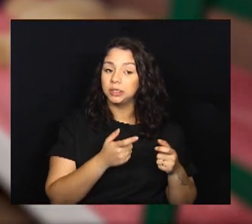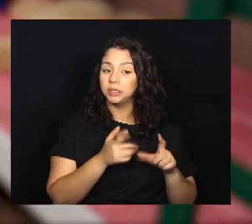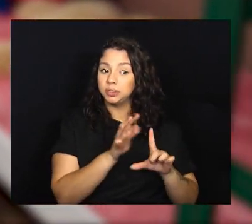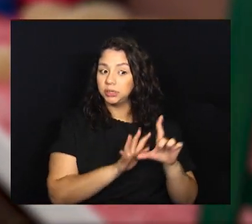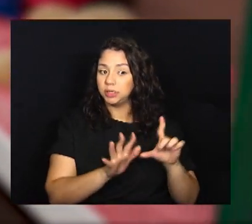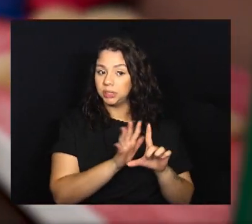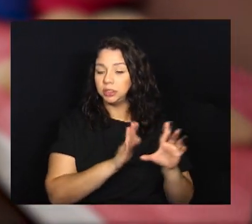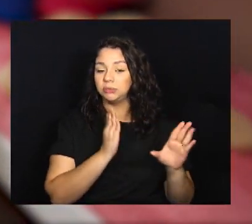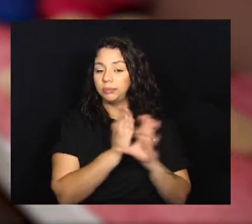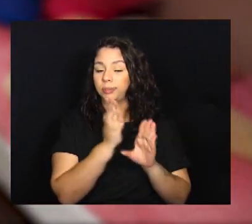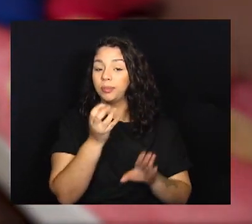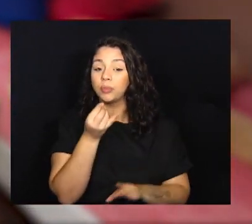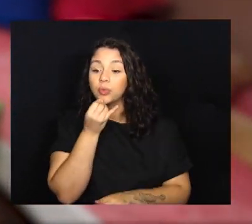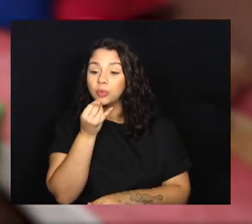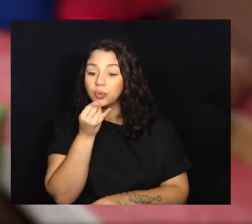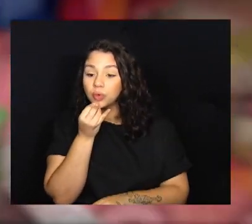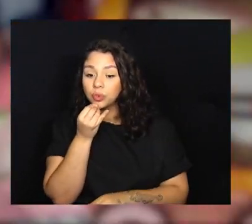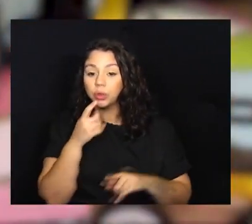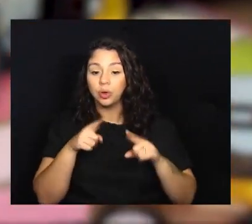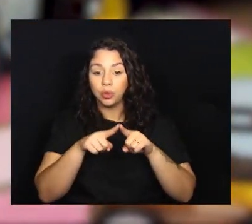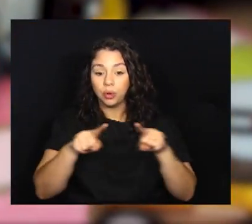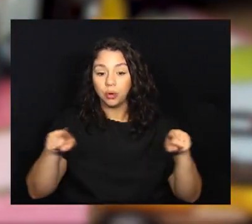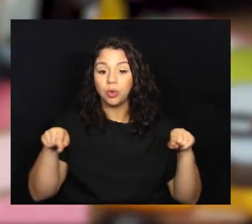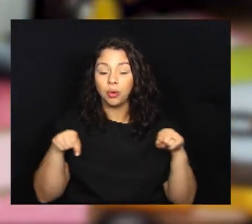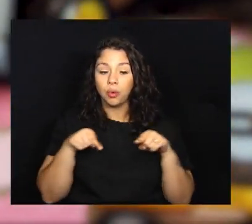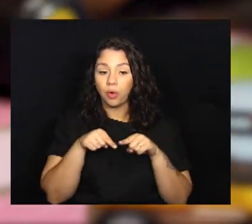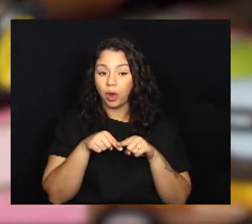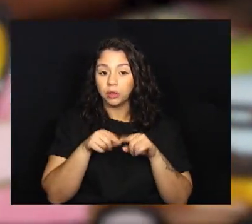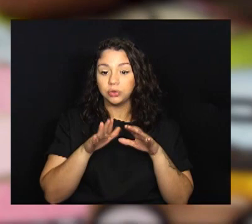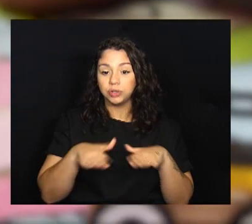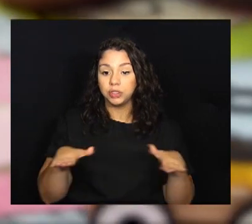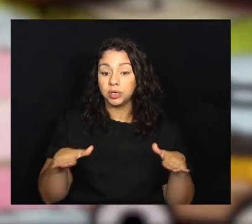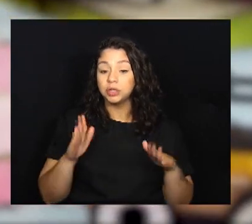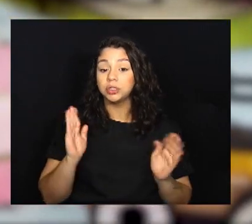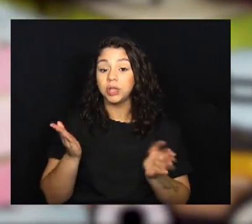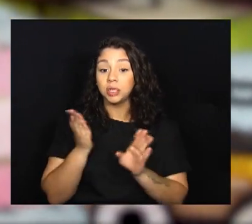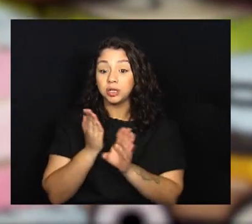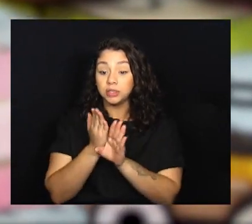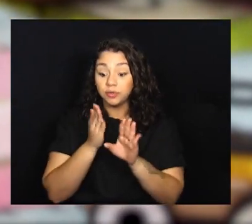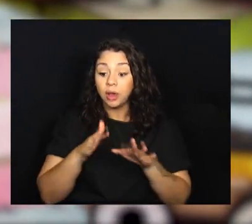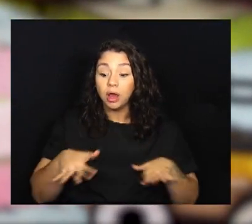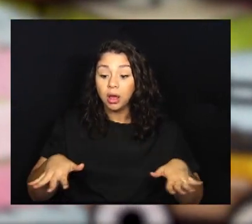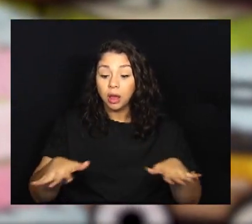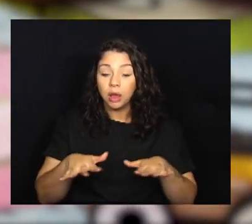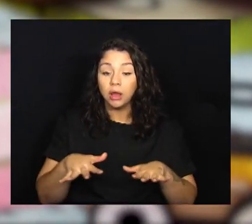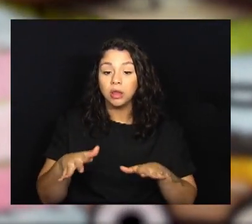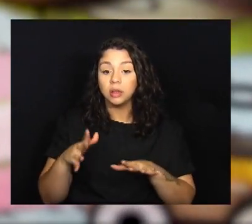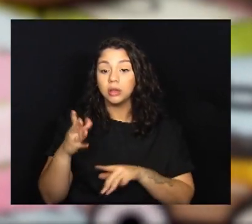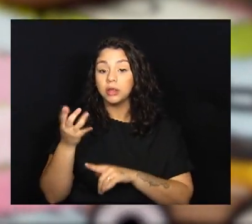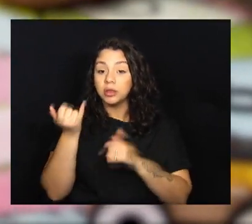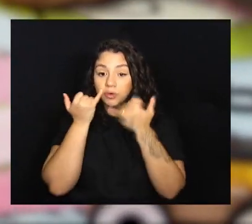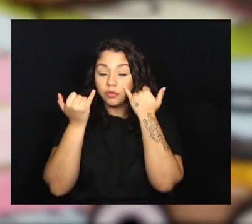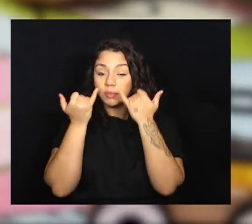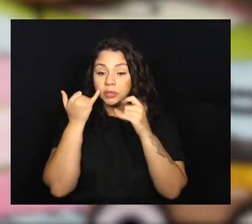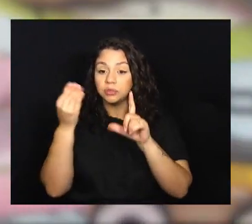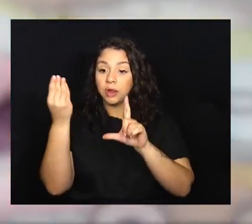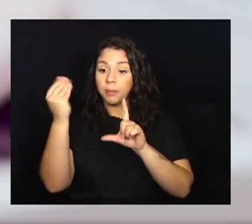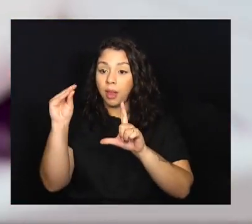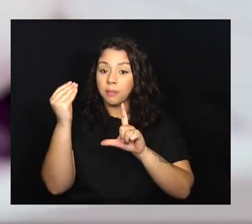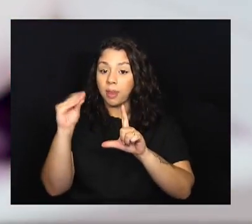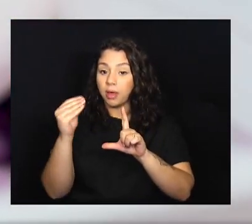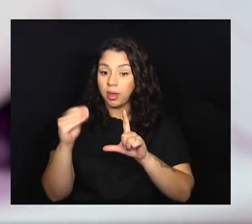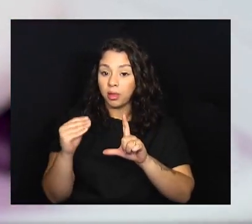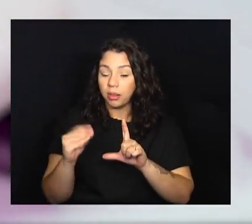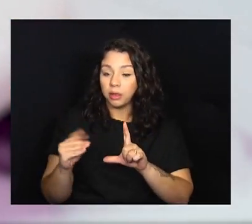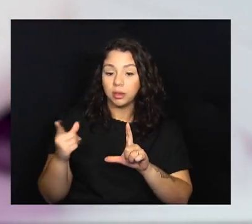Então, cenas, por exemplo, um quarto de uma criança. Então, identificar que naquele banco de dados que foi apreendido, então seja um